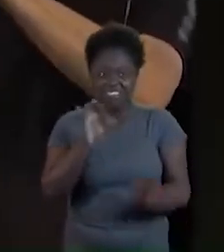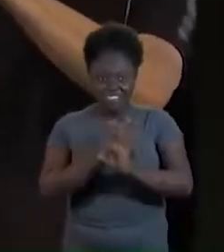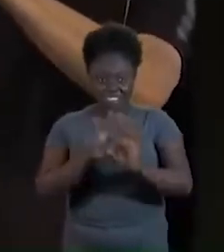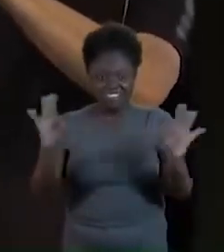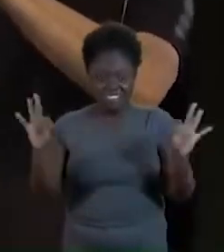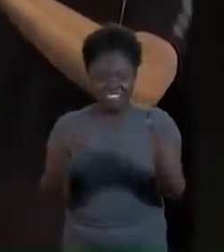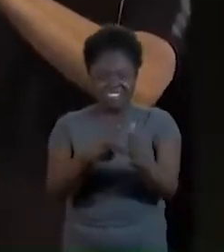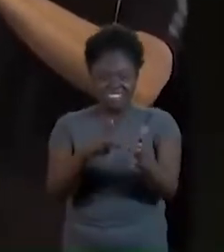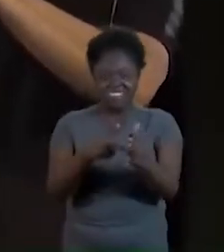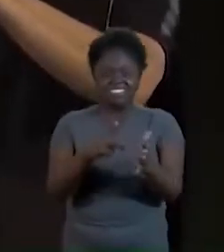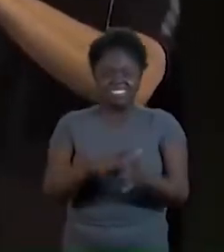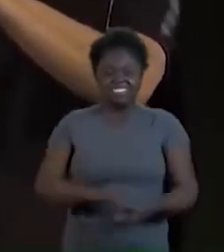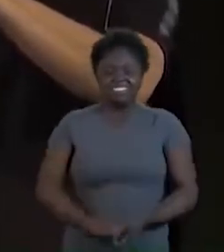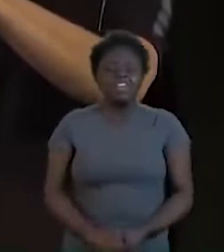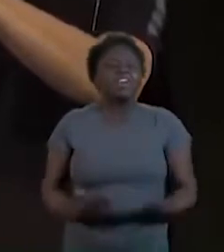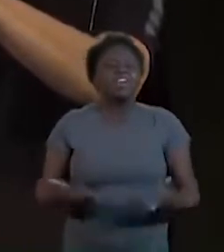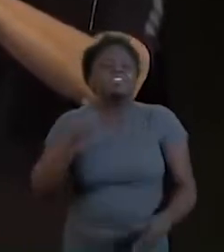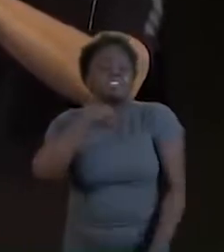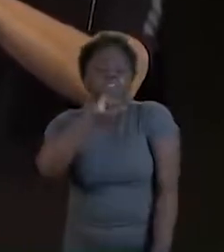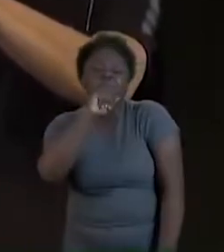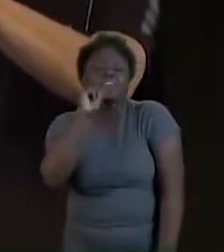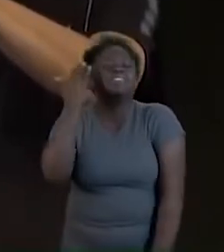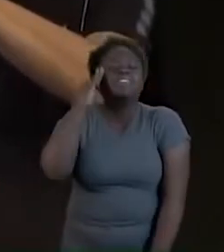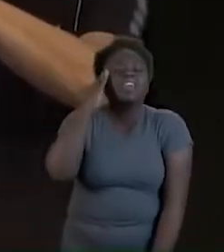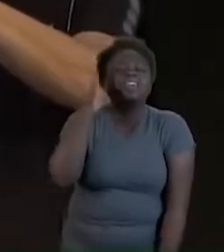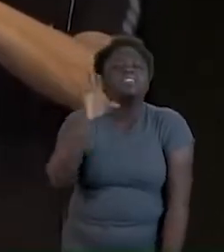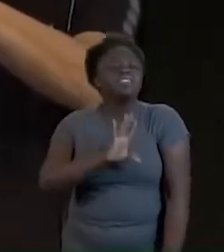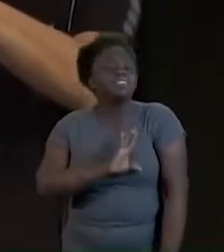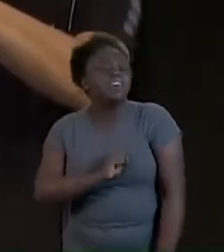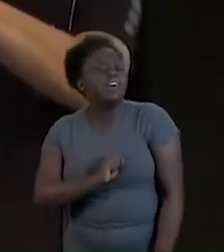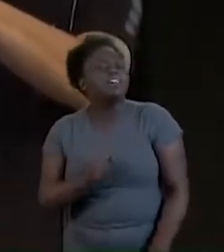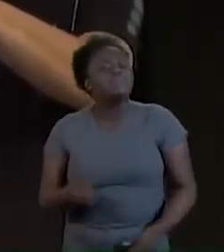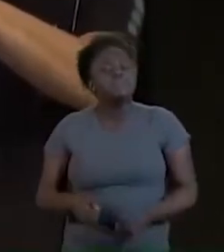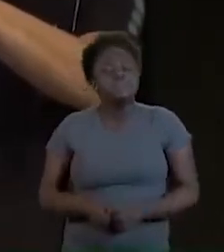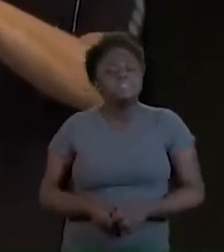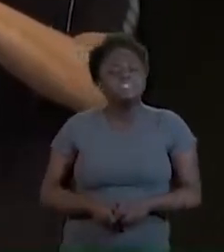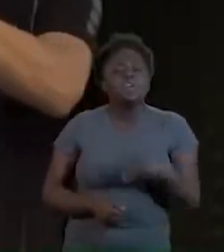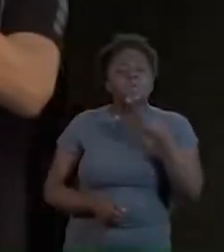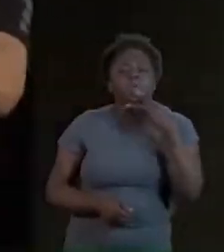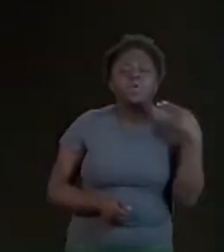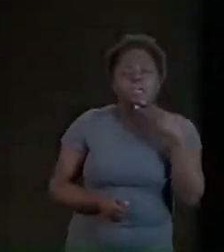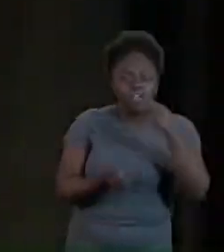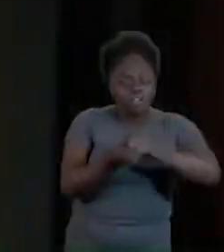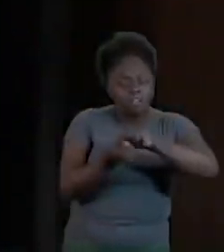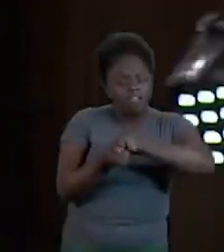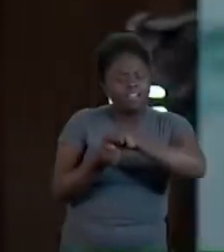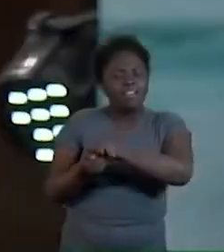aí? Pô, sua mãe te entende, te ama, lava suas cuecas breiadas.